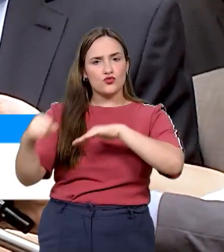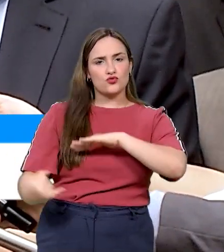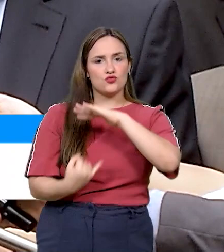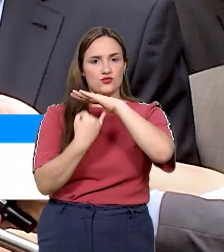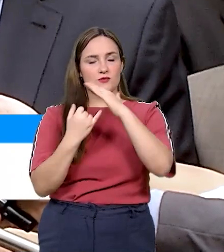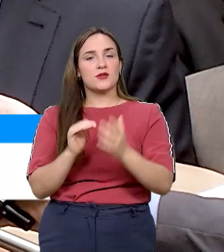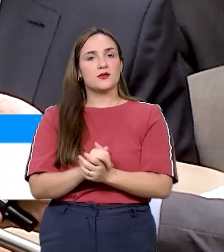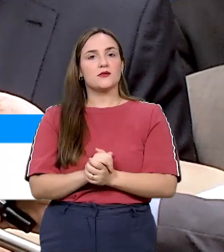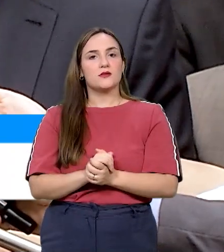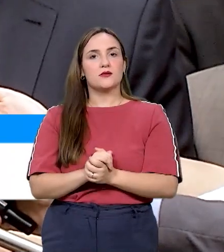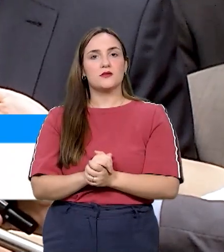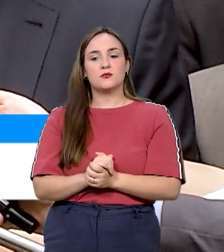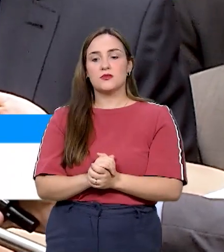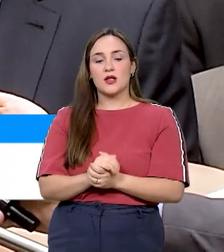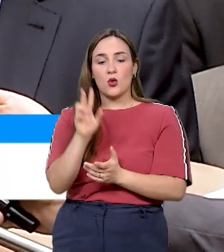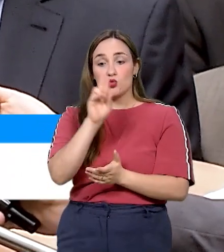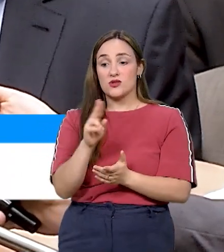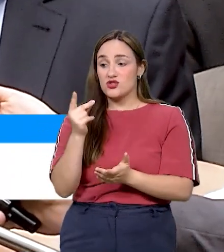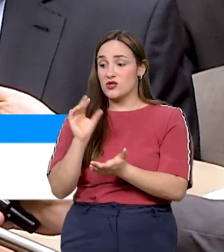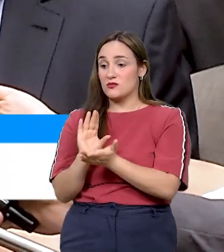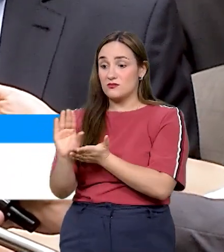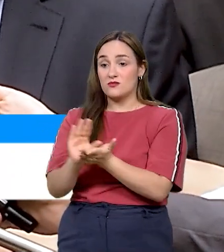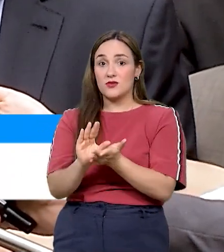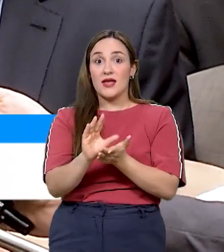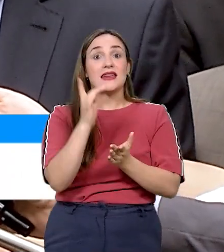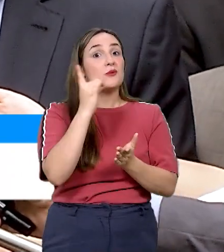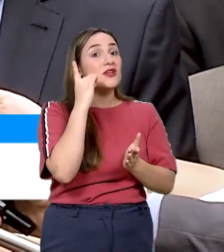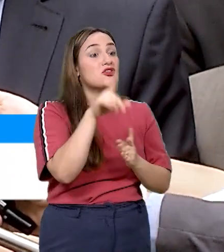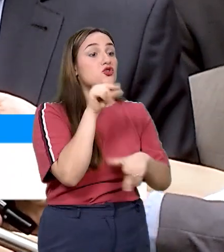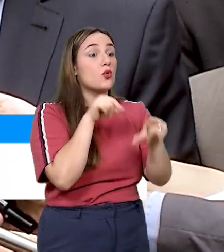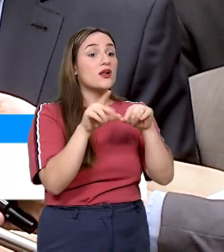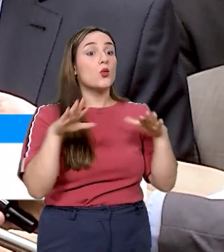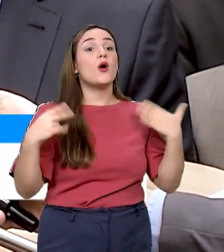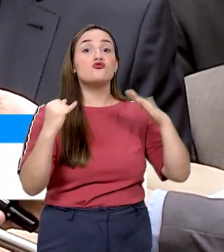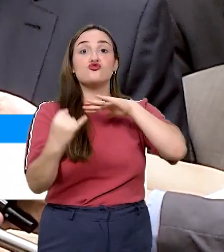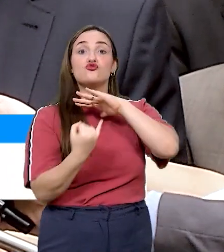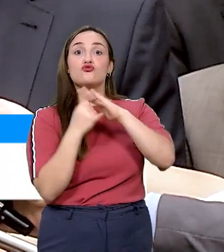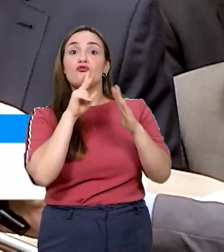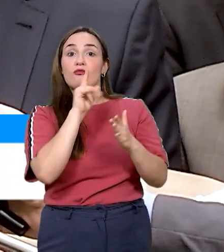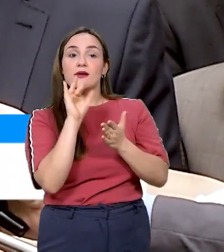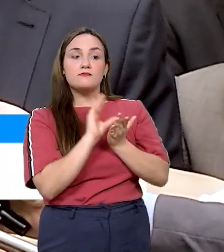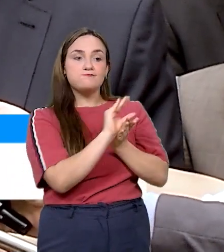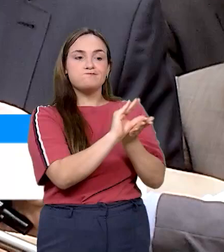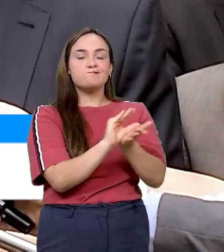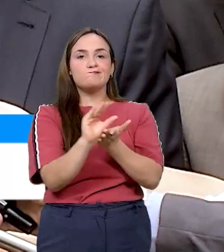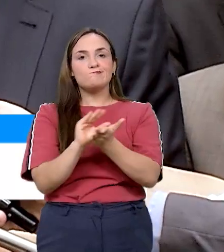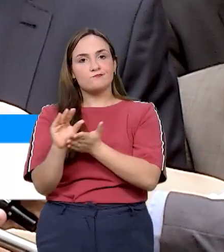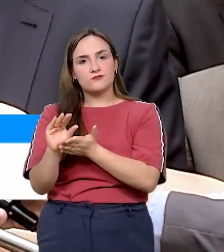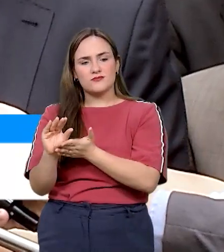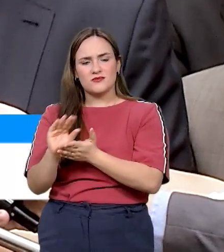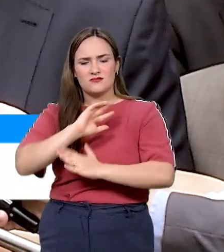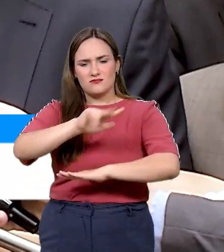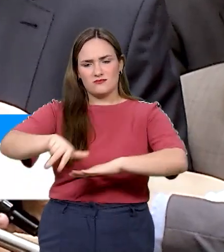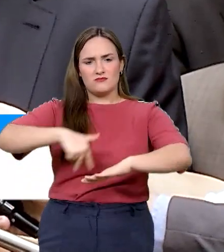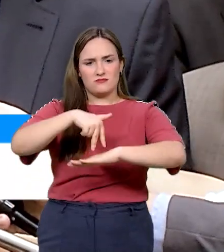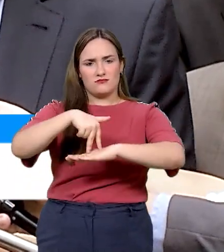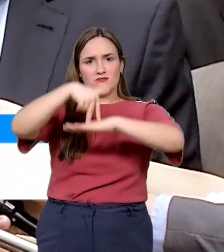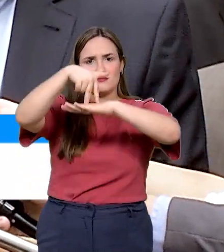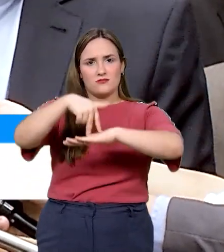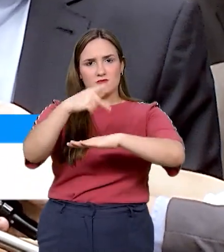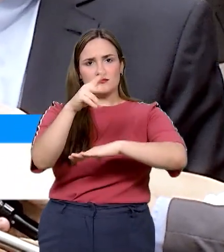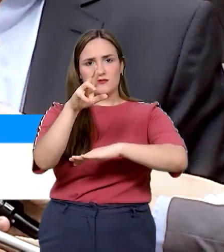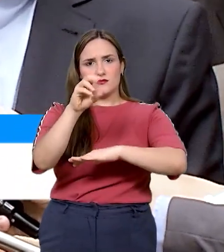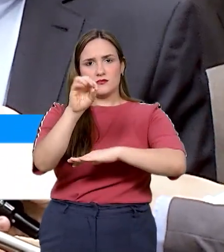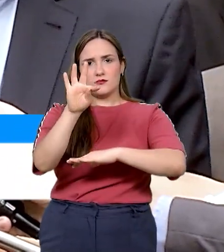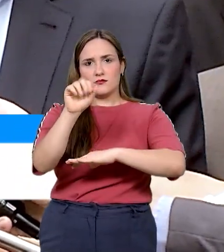as entidades, para fazer a aplicação de um recurso que é destinado pelo parlamentar. E o protagonismo que eu me referi não